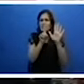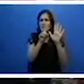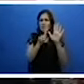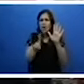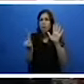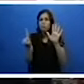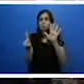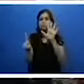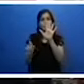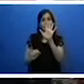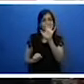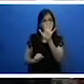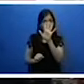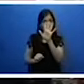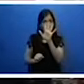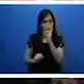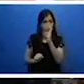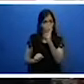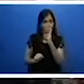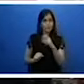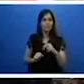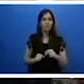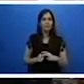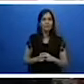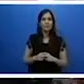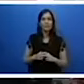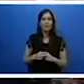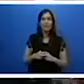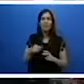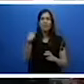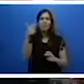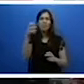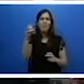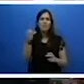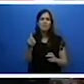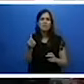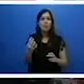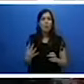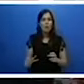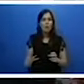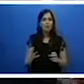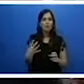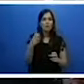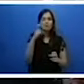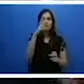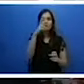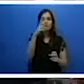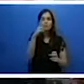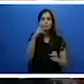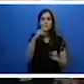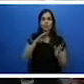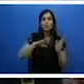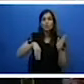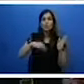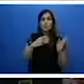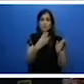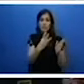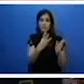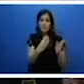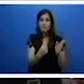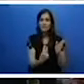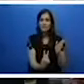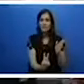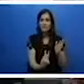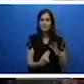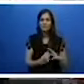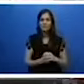1 para cá, agora eu tenho 10. 10 menos 6, 4. 5 menos 3, 2. Olha lá, quantos